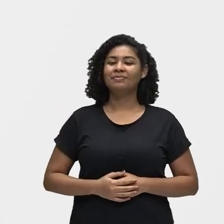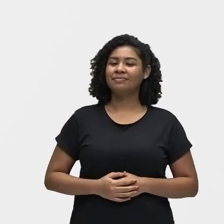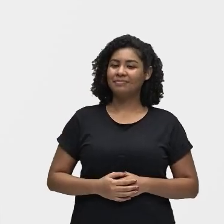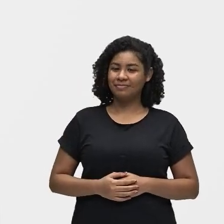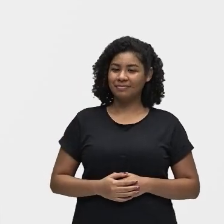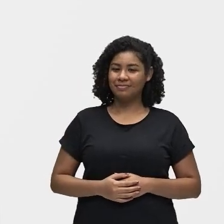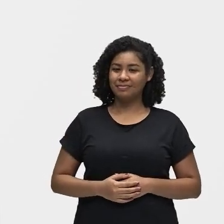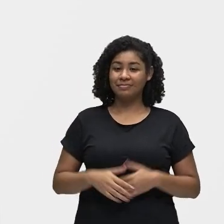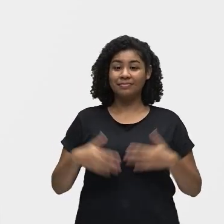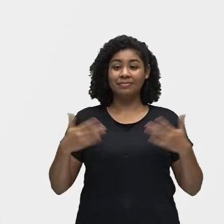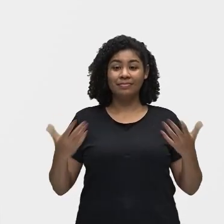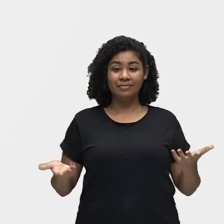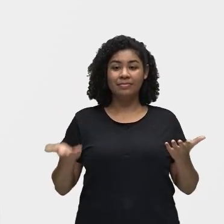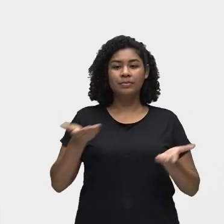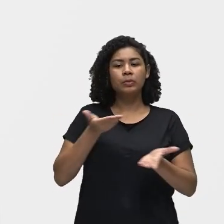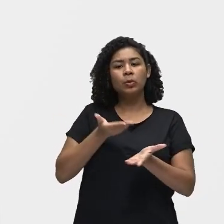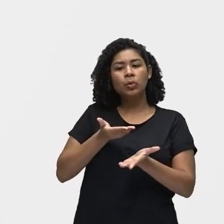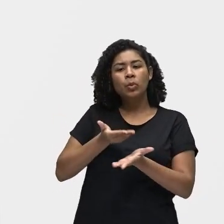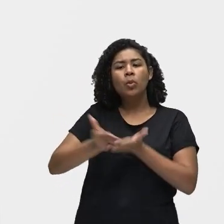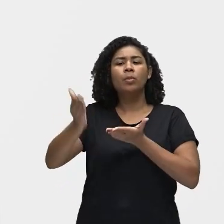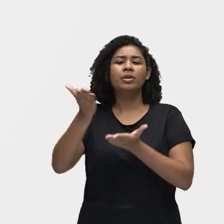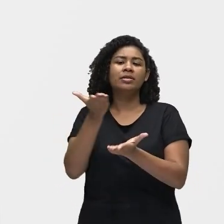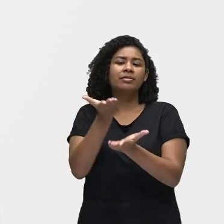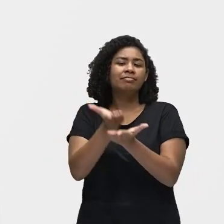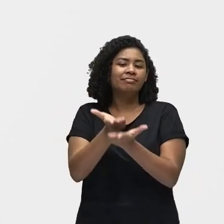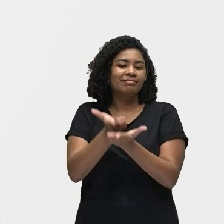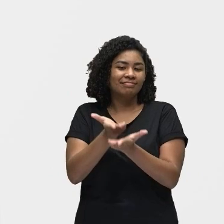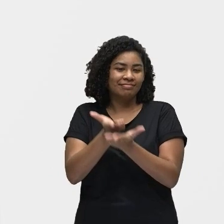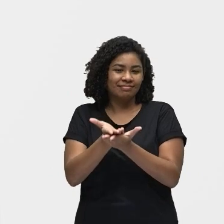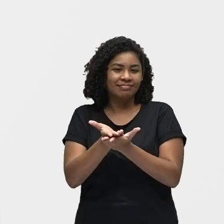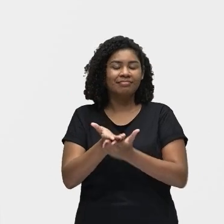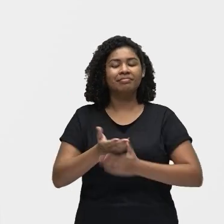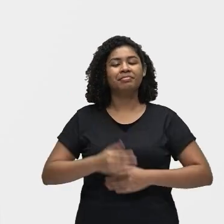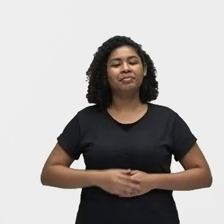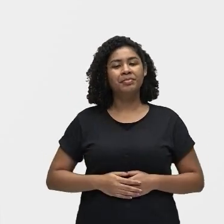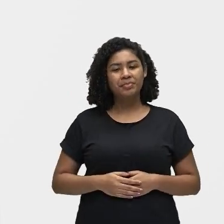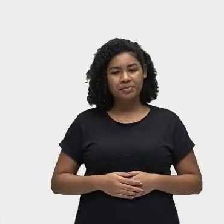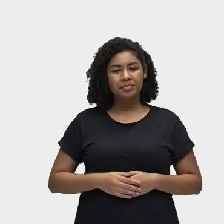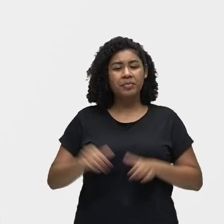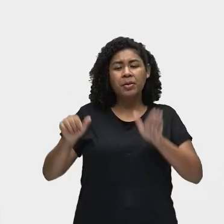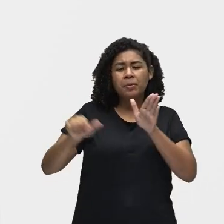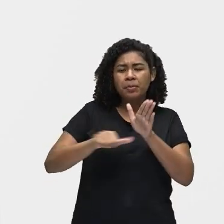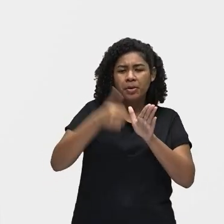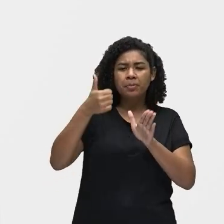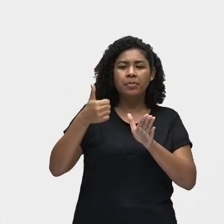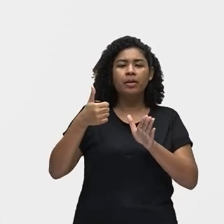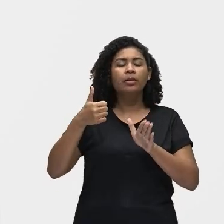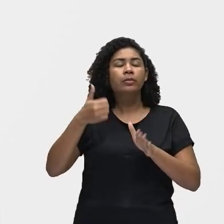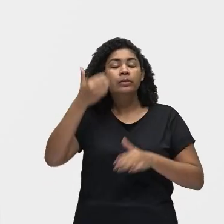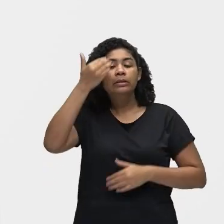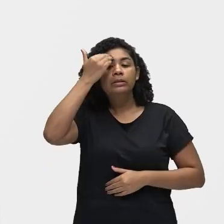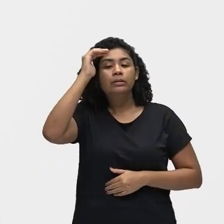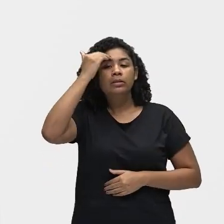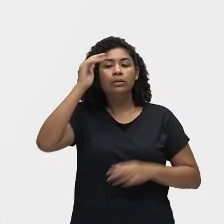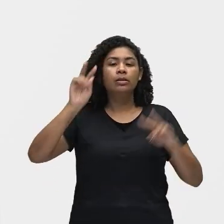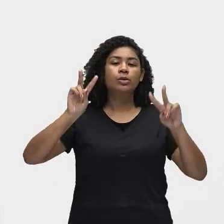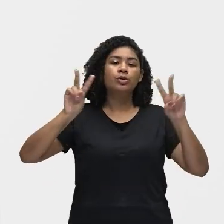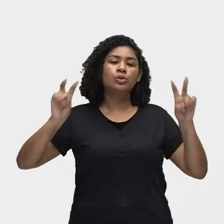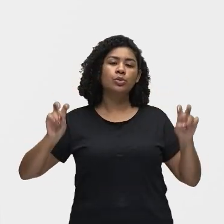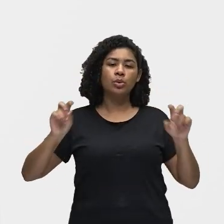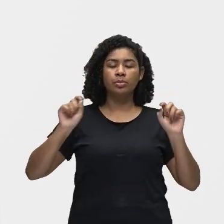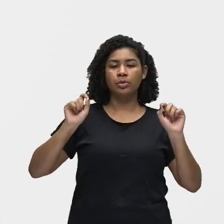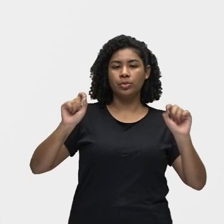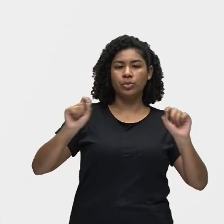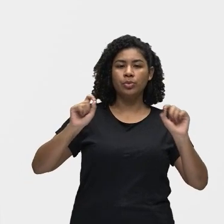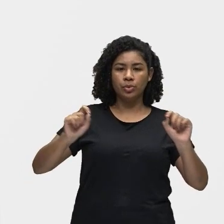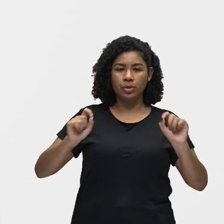Então, para iniciarmos a nossa aula de hoje, nós vamos primeiro compreender o que são